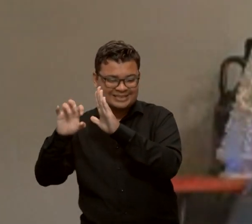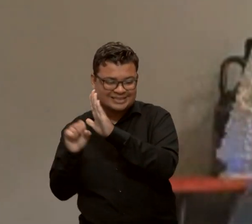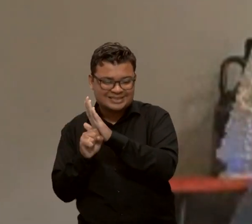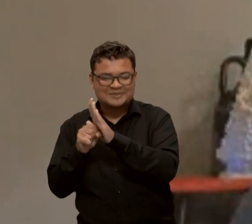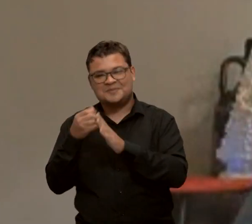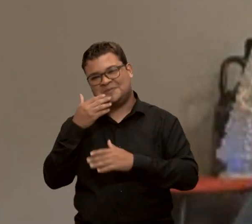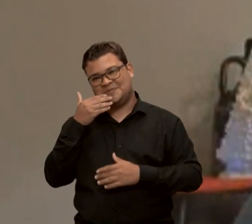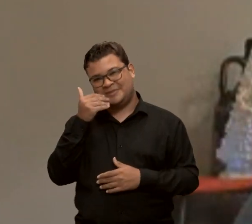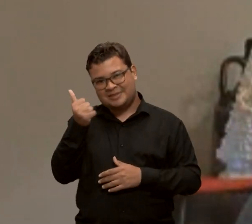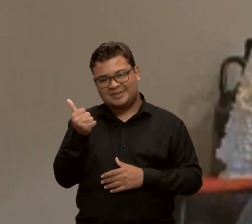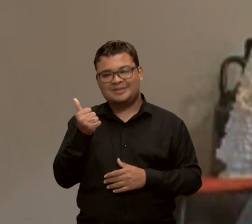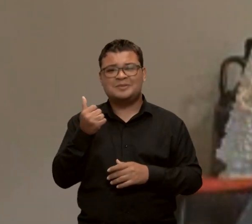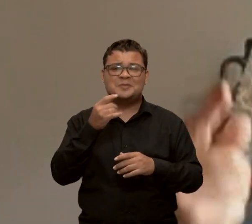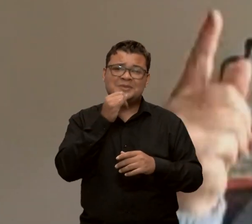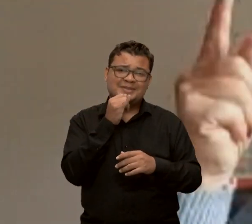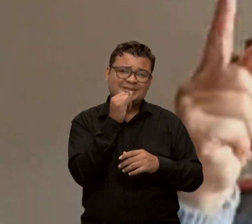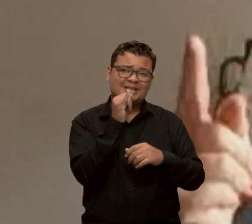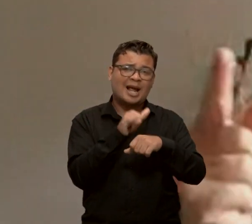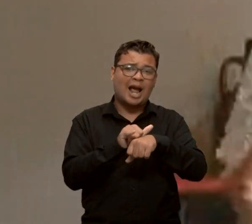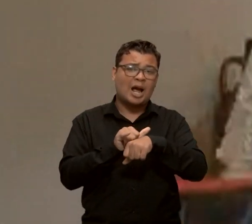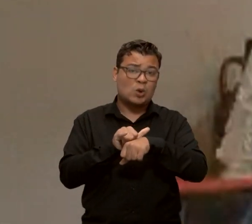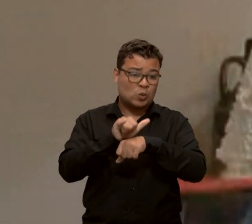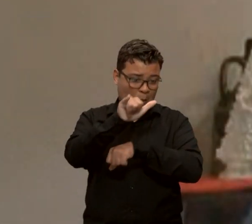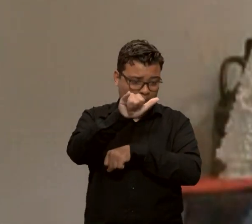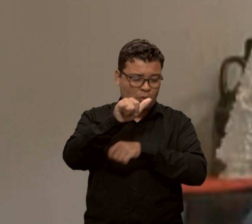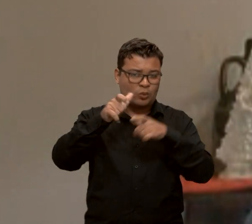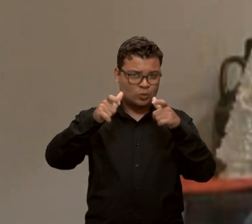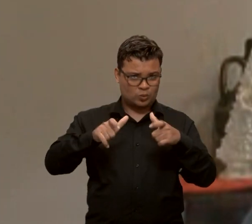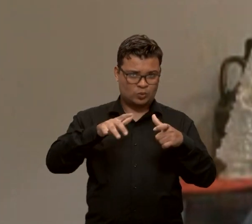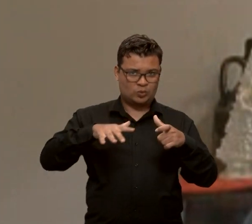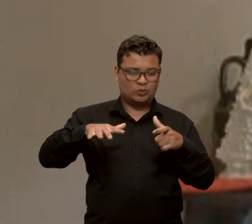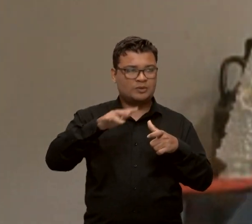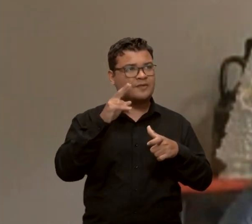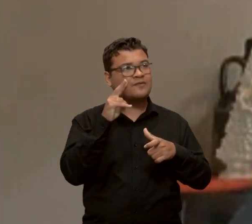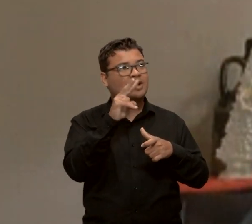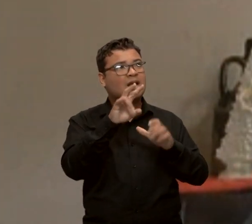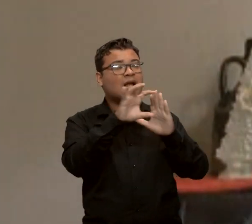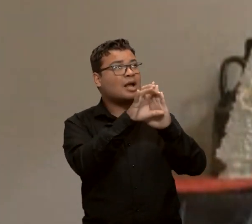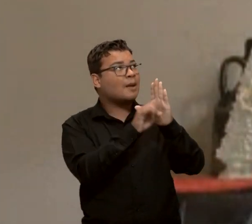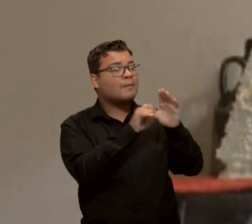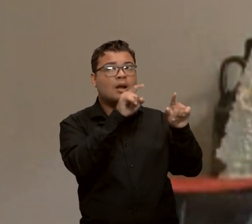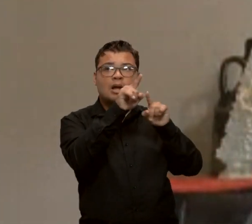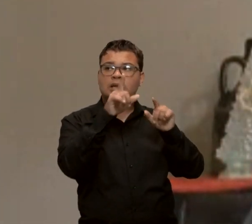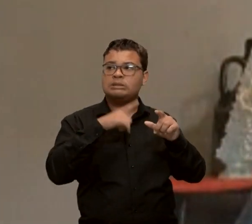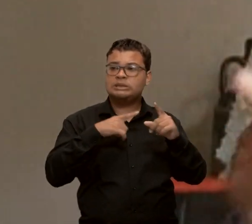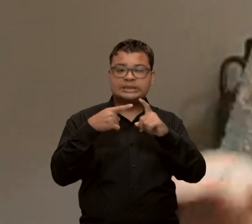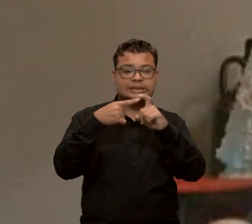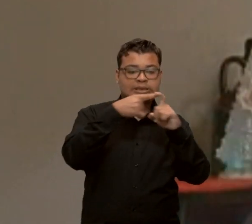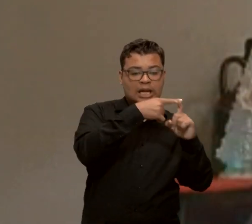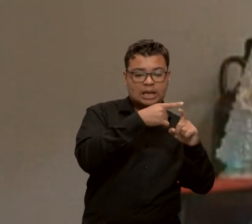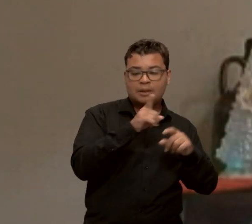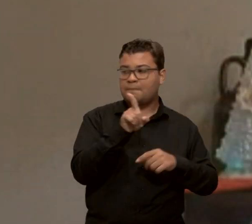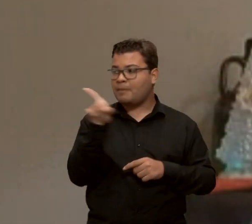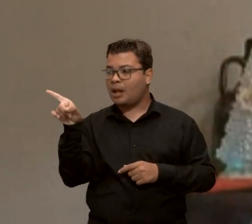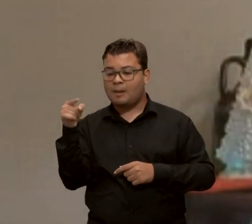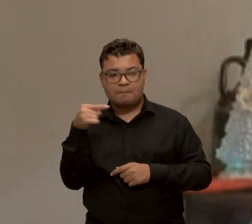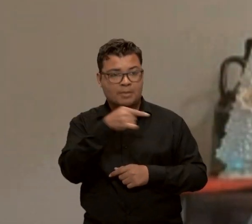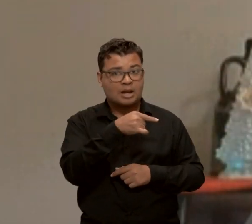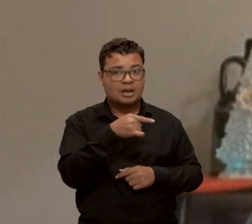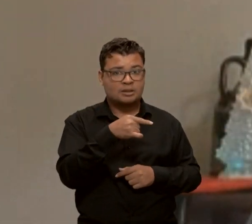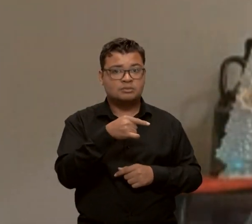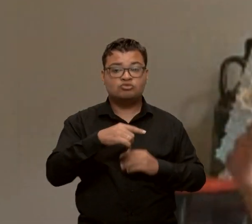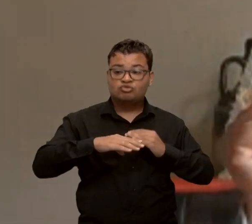no aeroporto, por exemplo, você se orienta por símbolos. Você se orienta por setas, por pegadas no